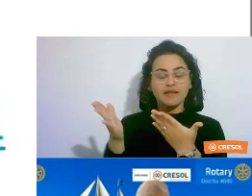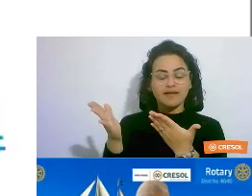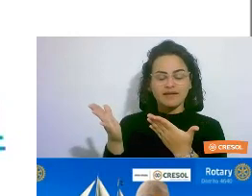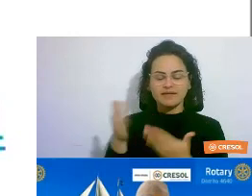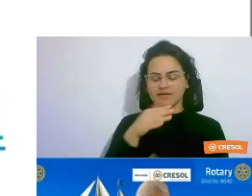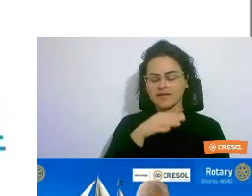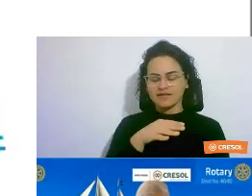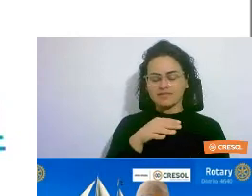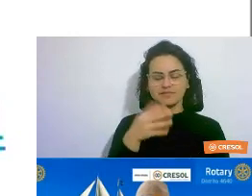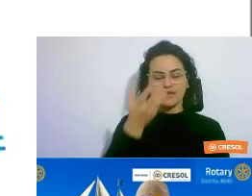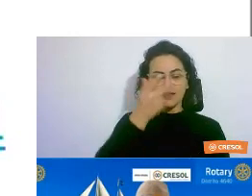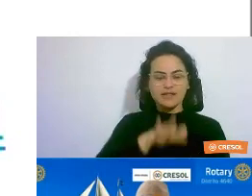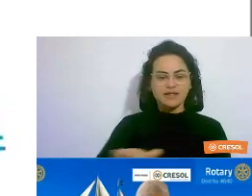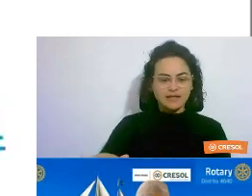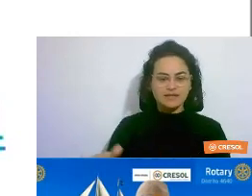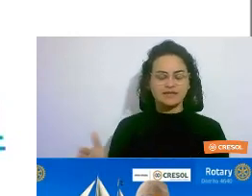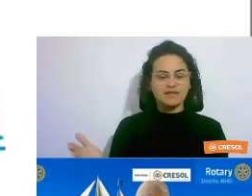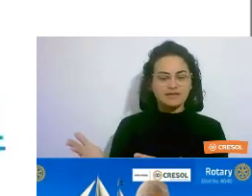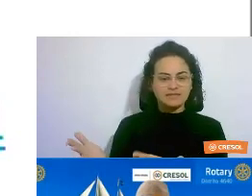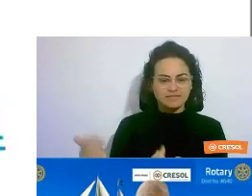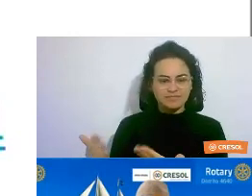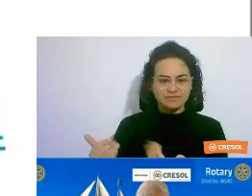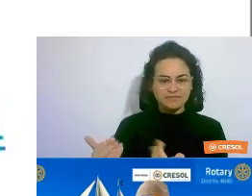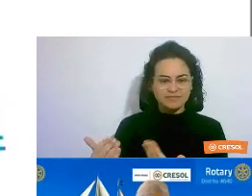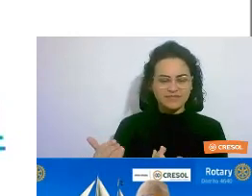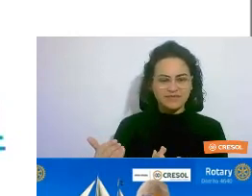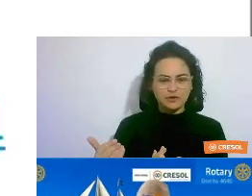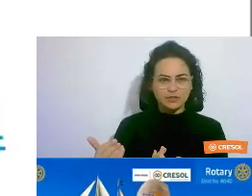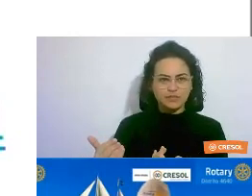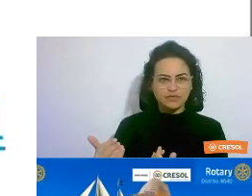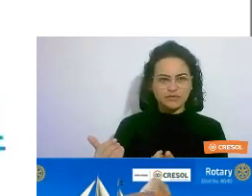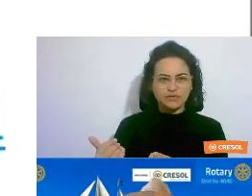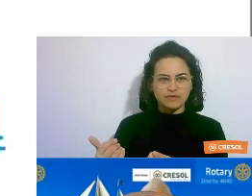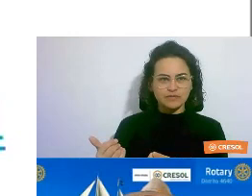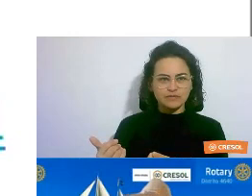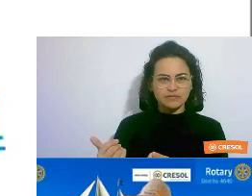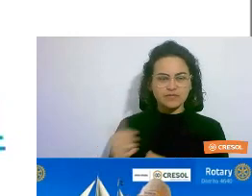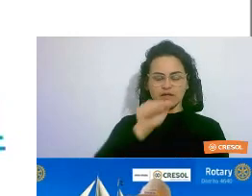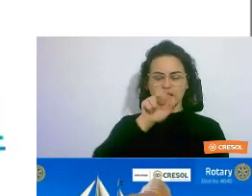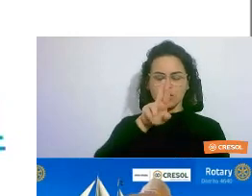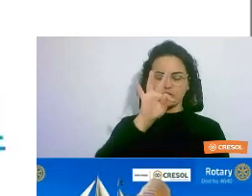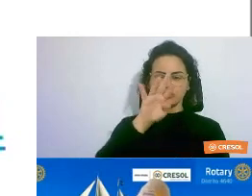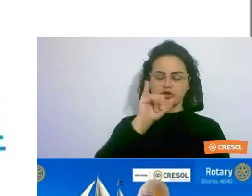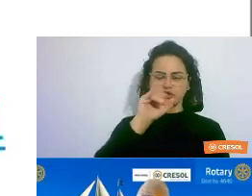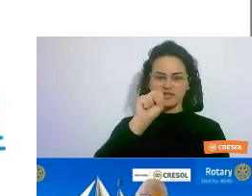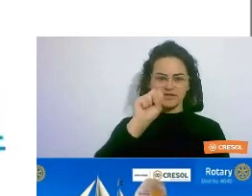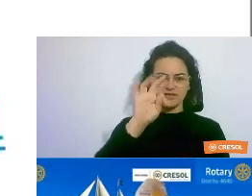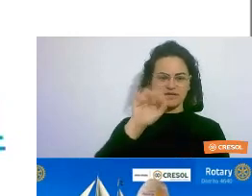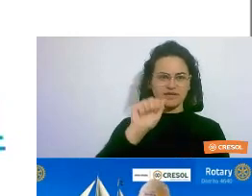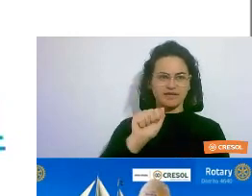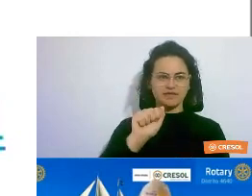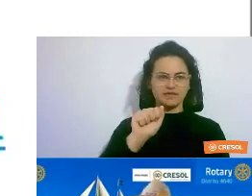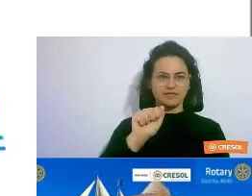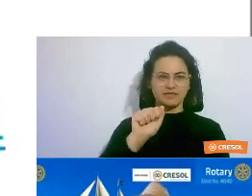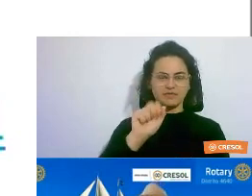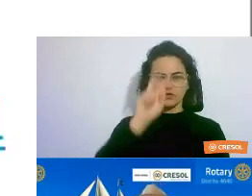crianças e jovens autistas através de equipamentos e materiais específicos para essas crianças e jovens que têm esse problema tão grave